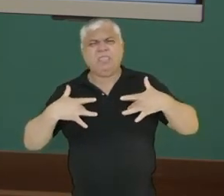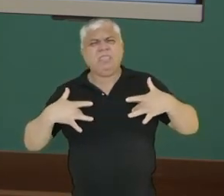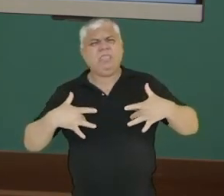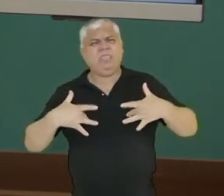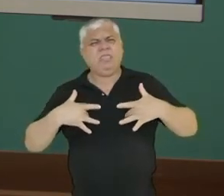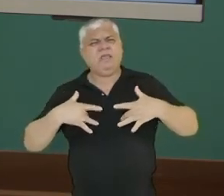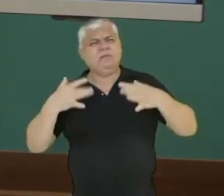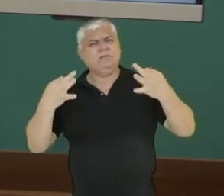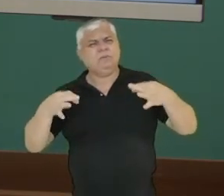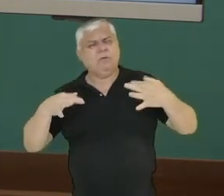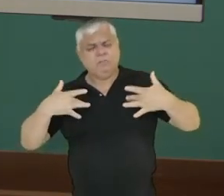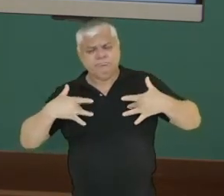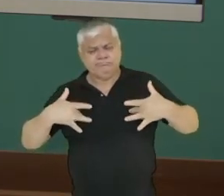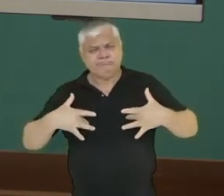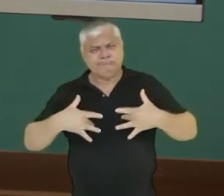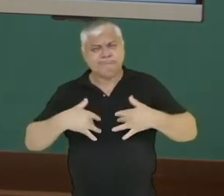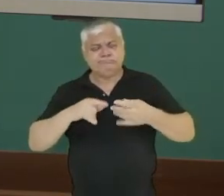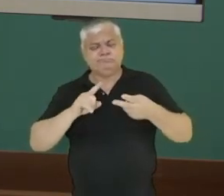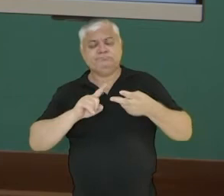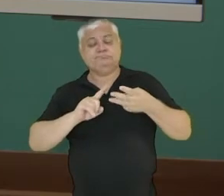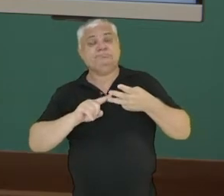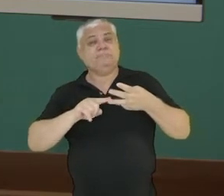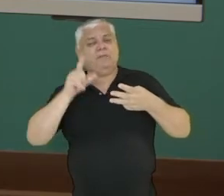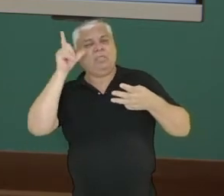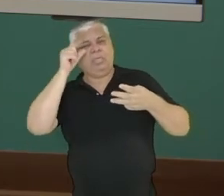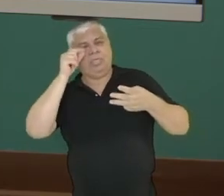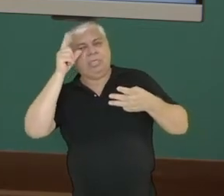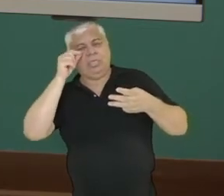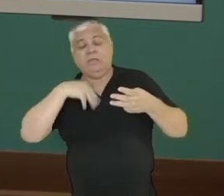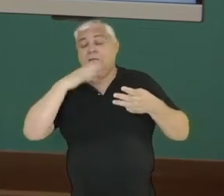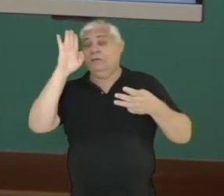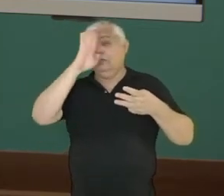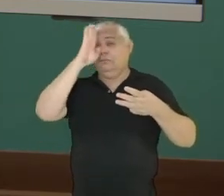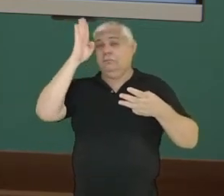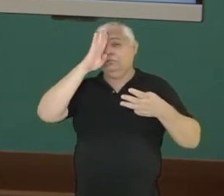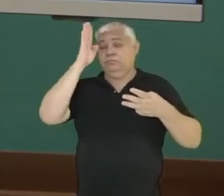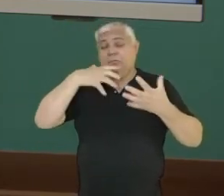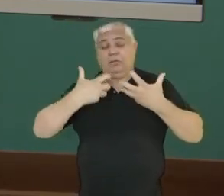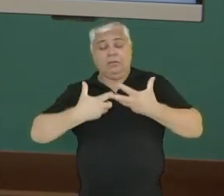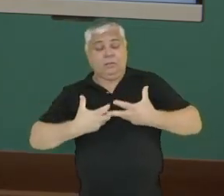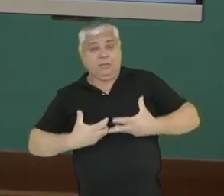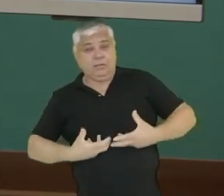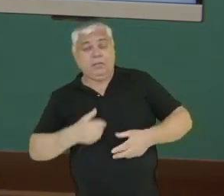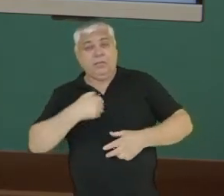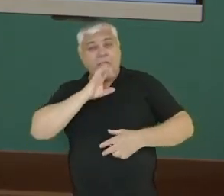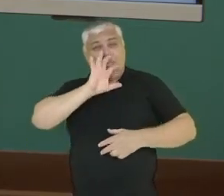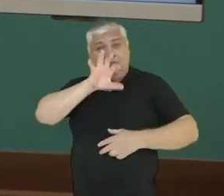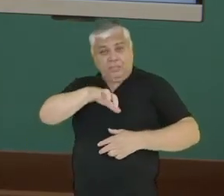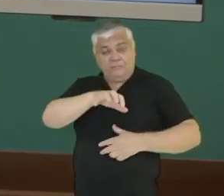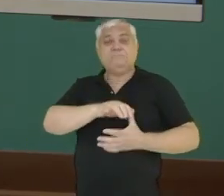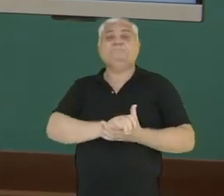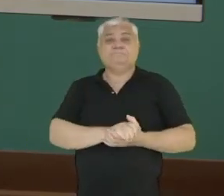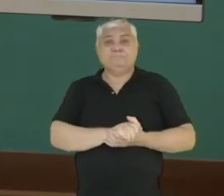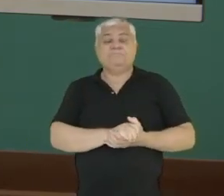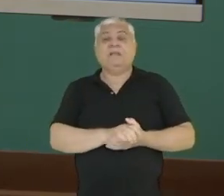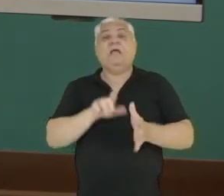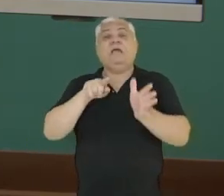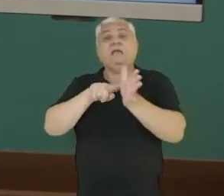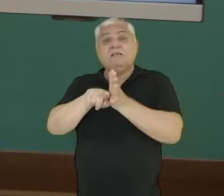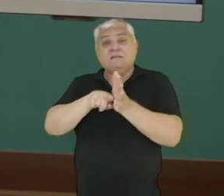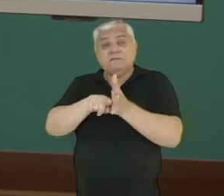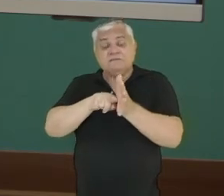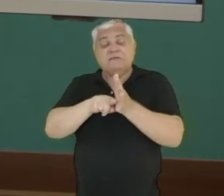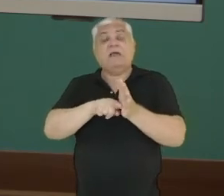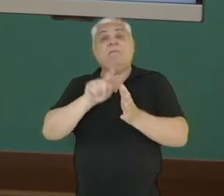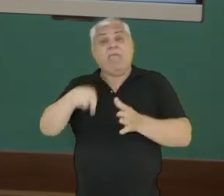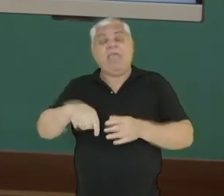nos mamilos, sonolência, enjoo, cansaço, entre outros sinais. E o exame é o exame de